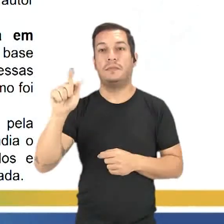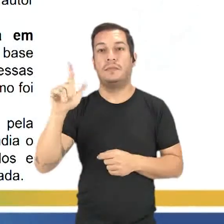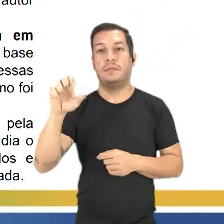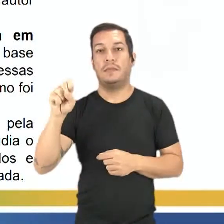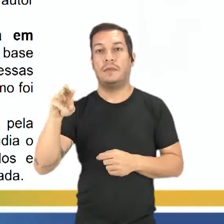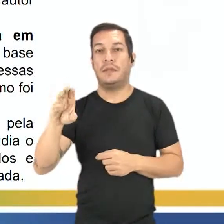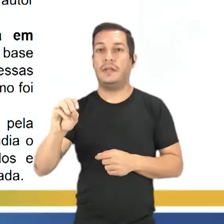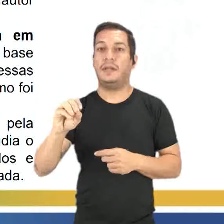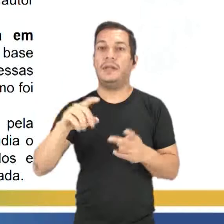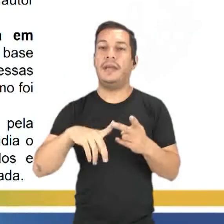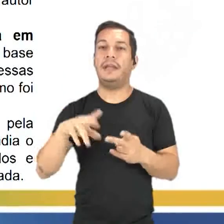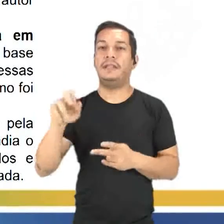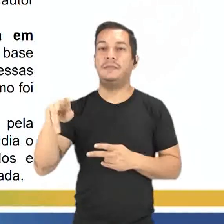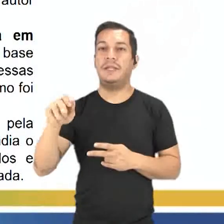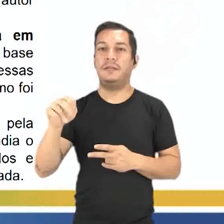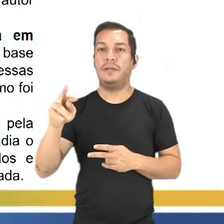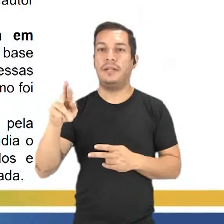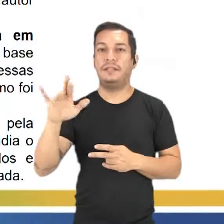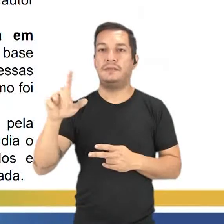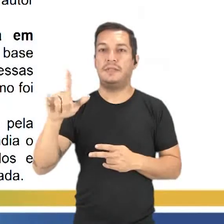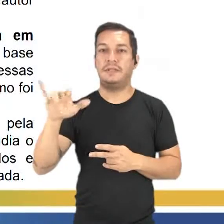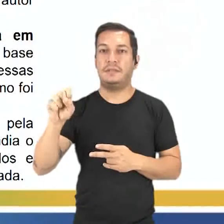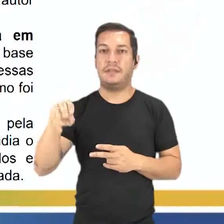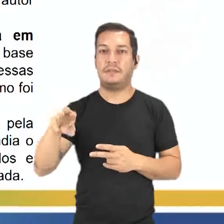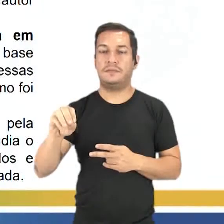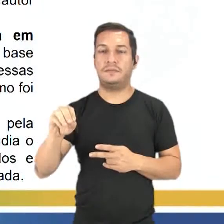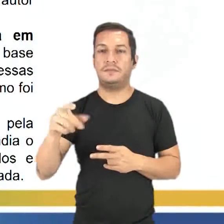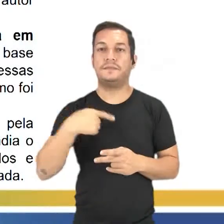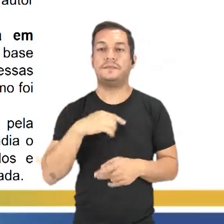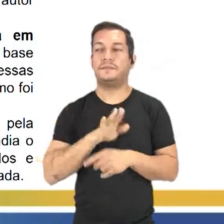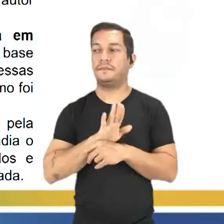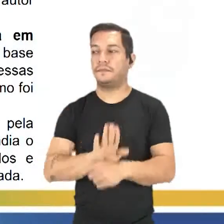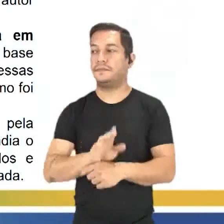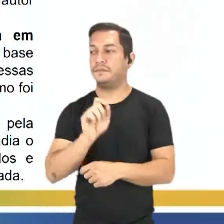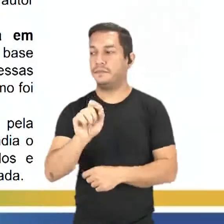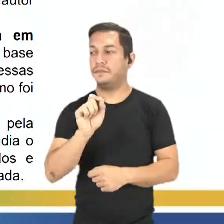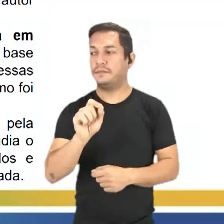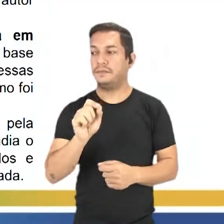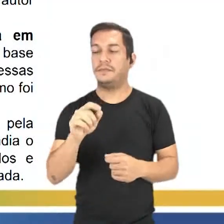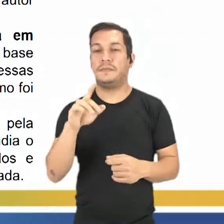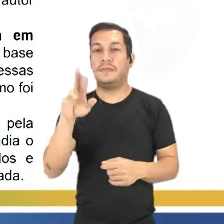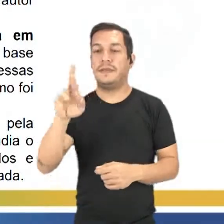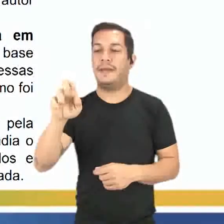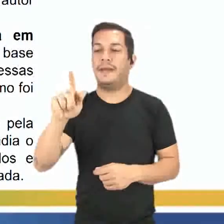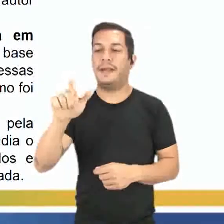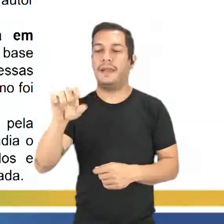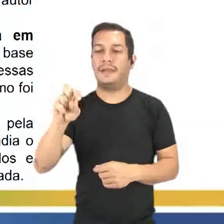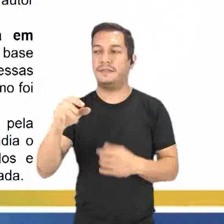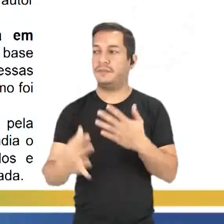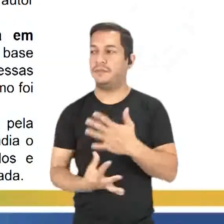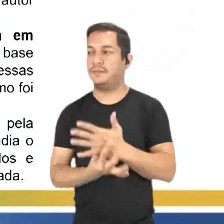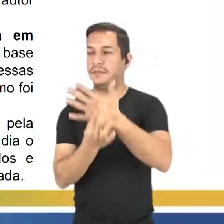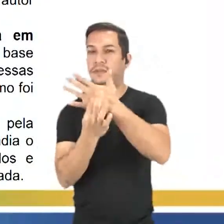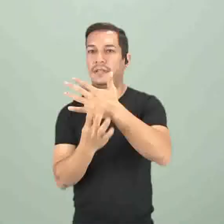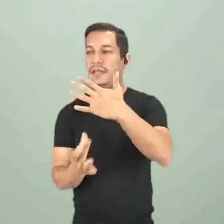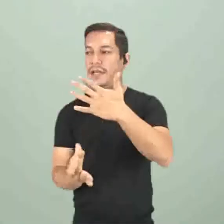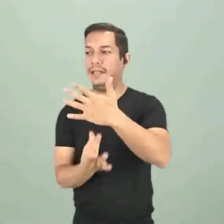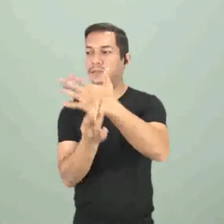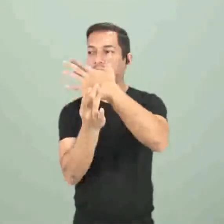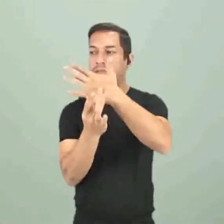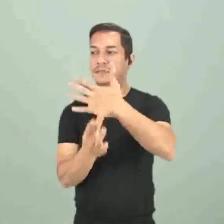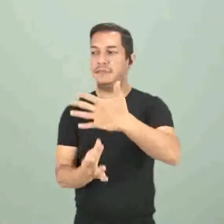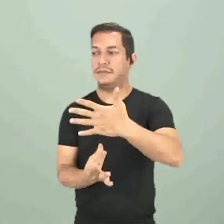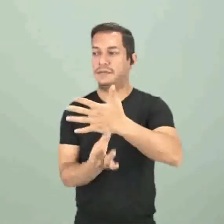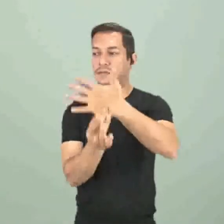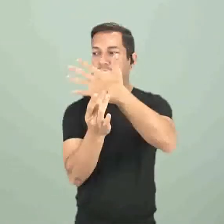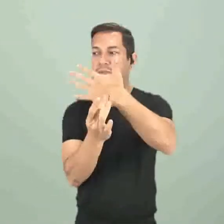e naturalismo, e que ajudou a representar como ninguém o pensamento da valorização